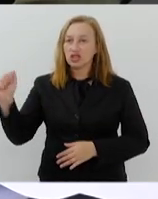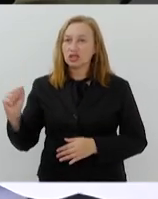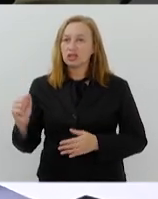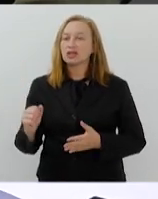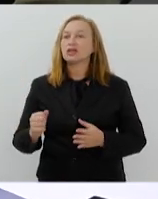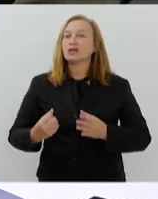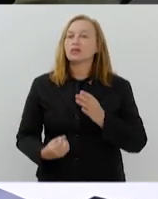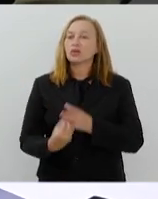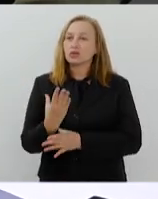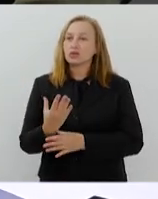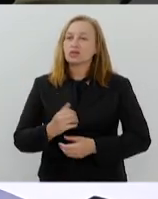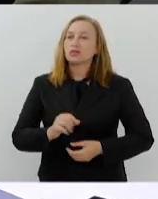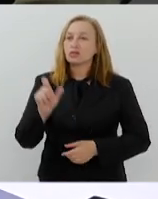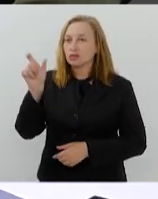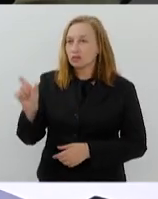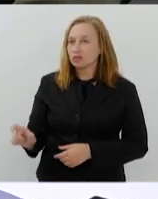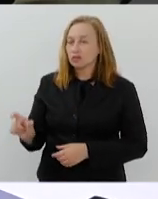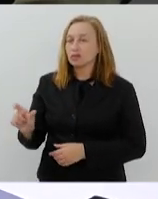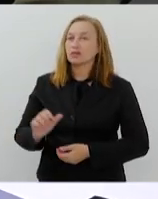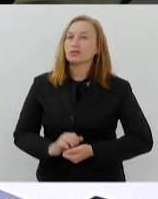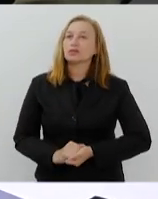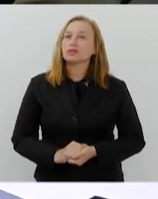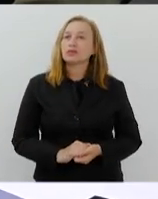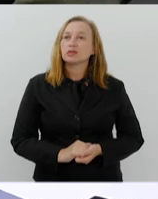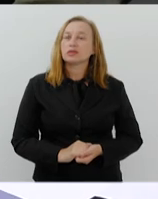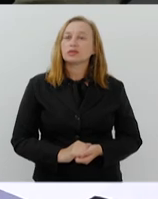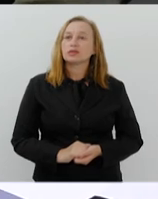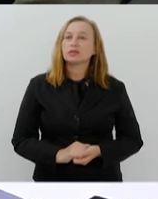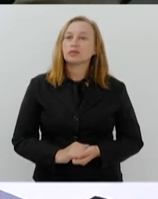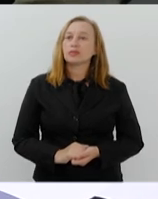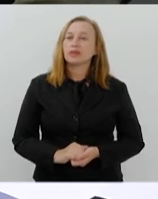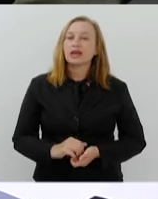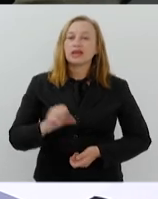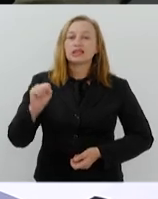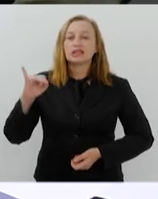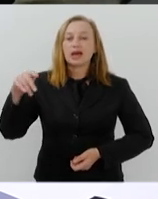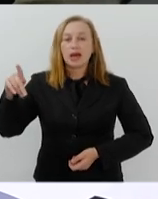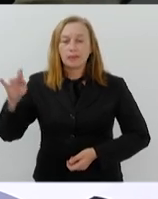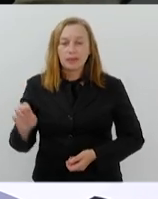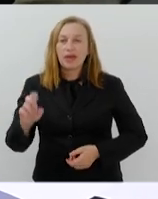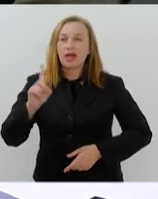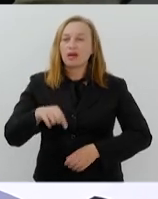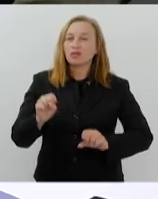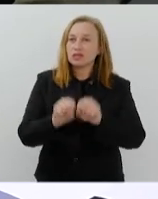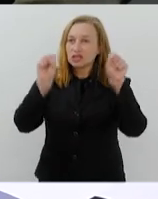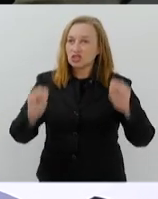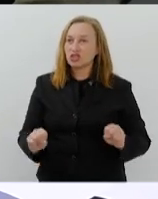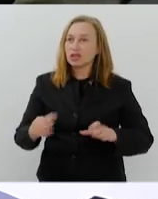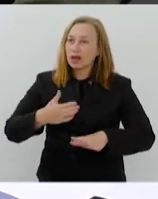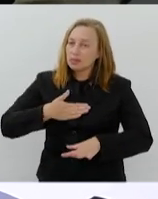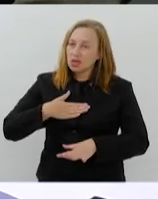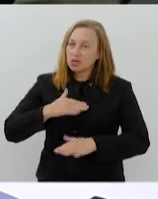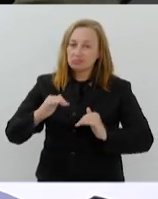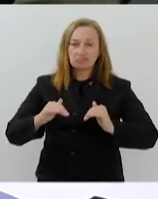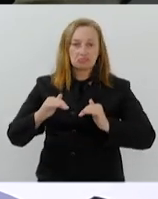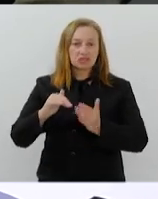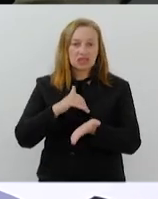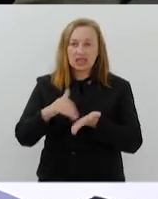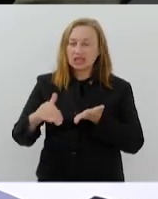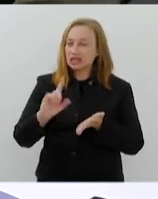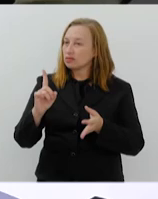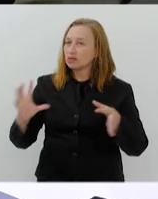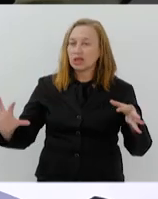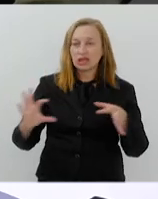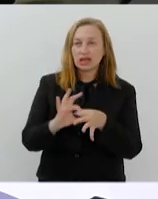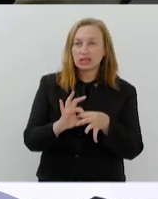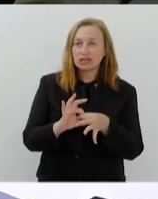produziriam no na questão do siaf especificamente é um sistema que a minha subsecretaria não tem ligação direta ela